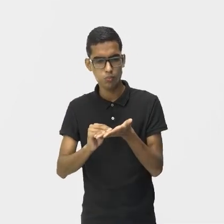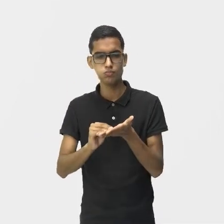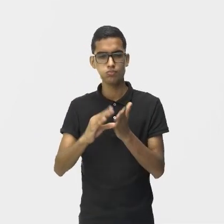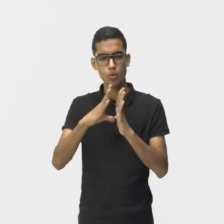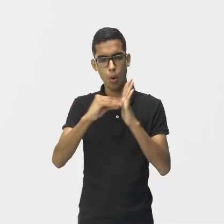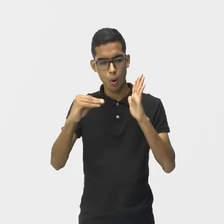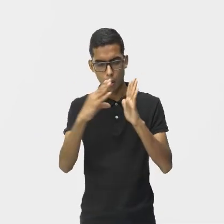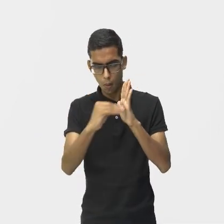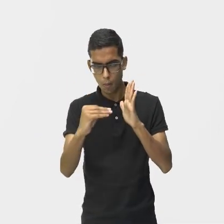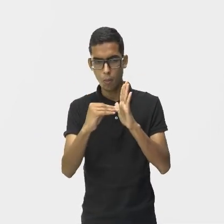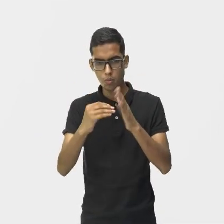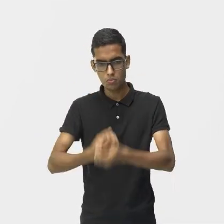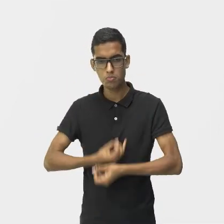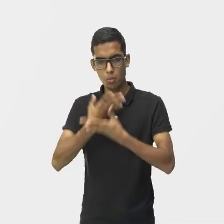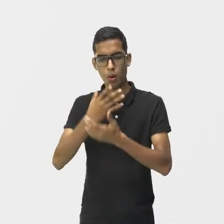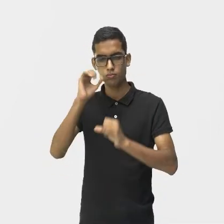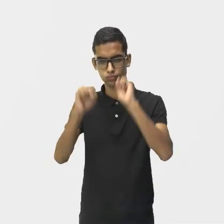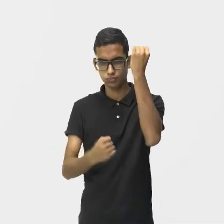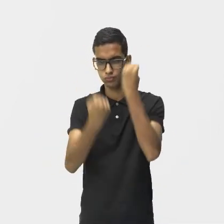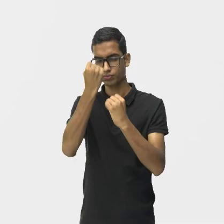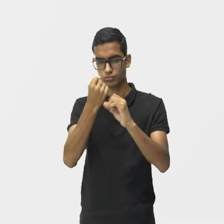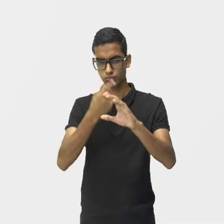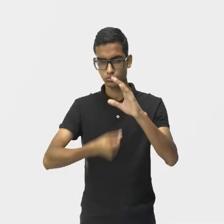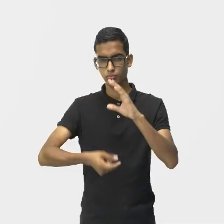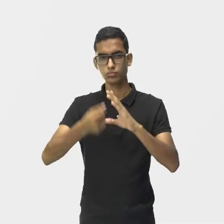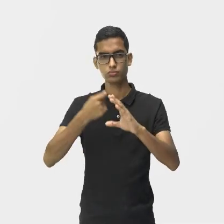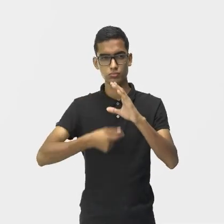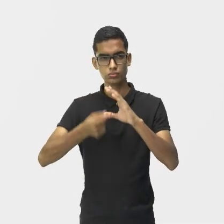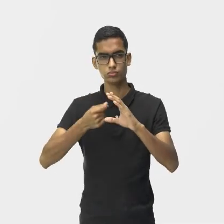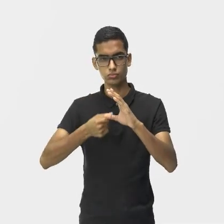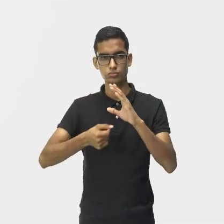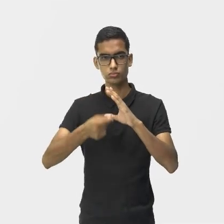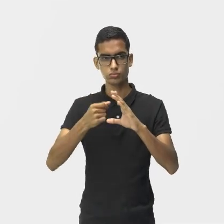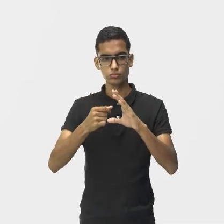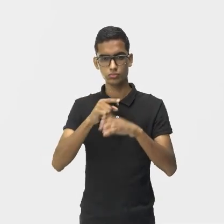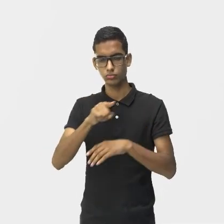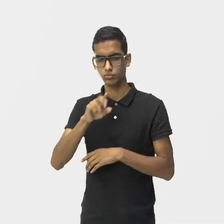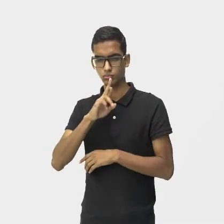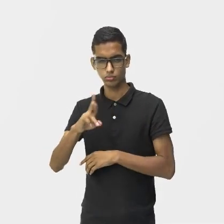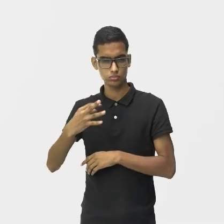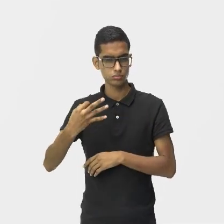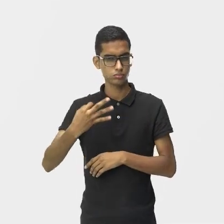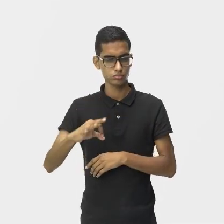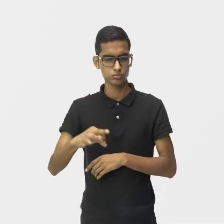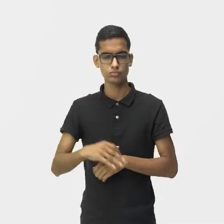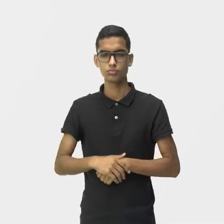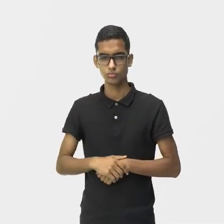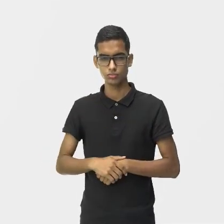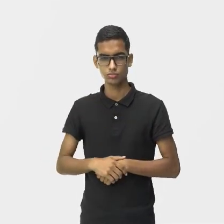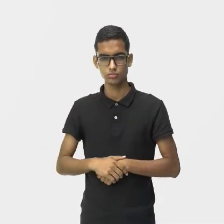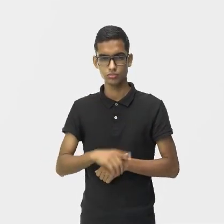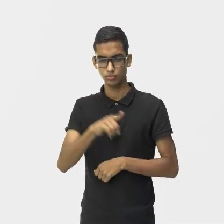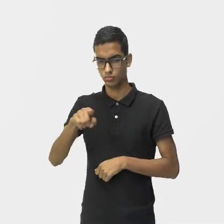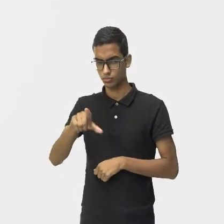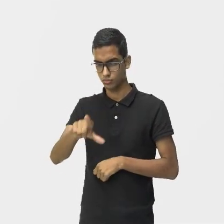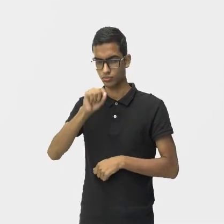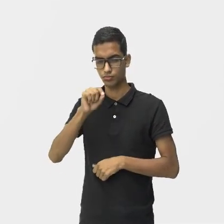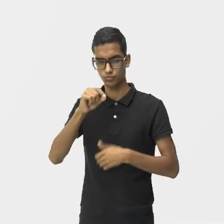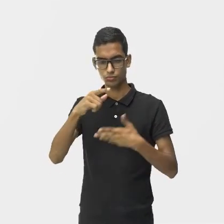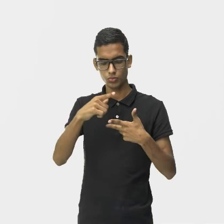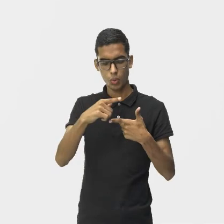capitalista. Isso aqui é o cerne da questão. E vocês responderam corretamente. Aí, quem marcou a letra